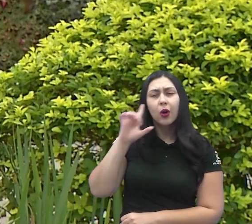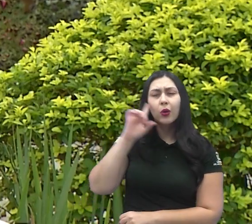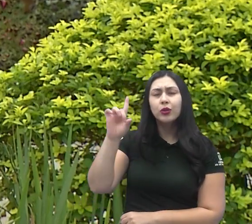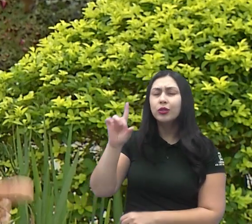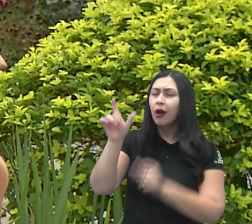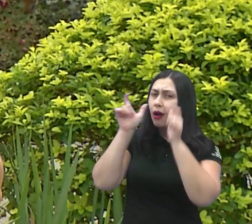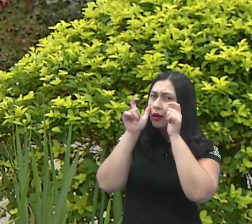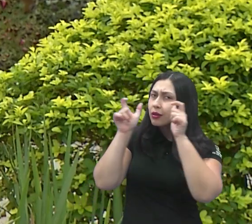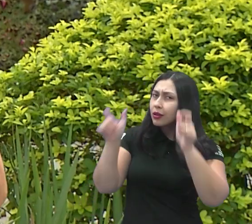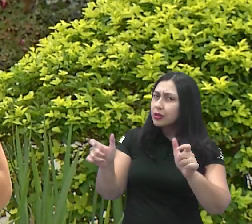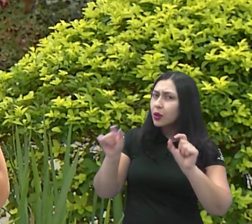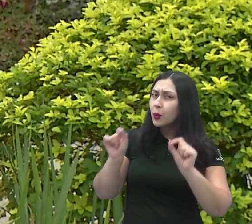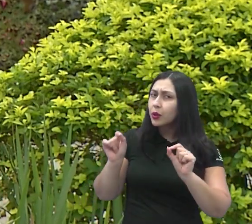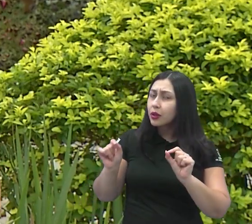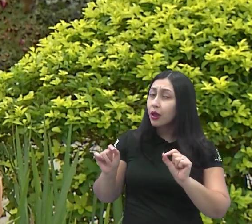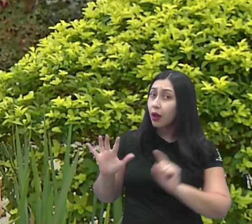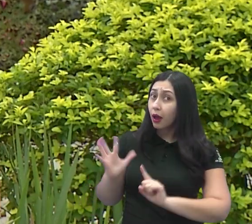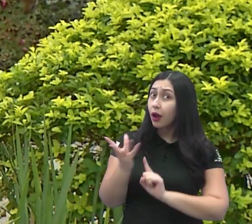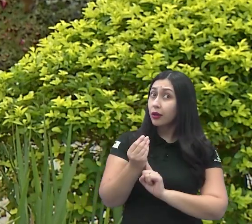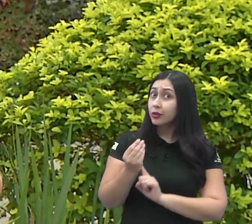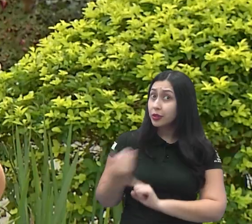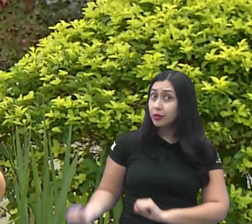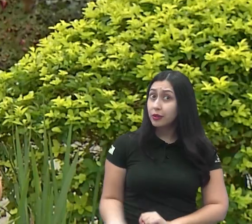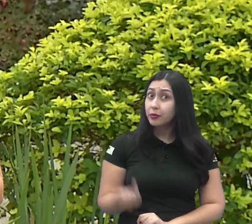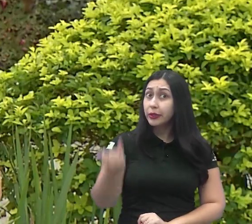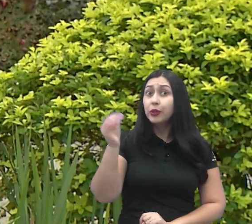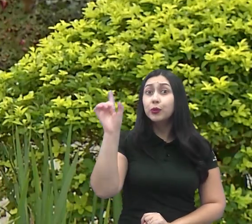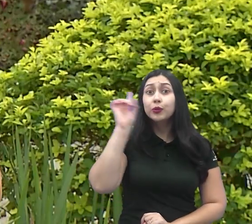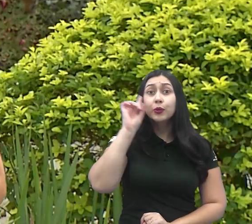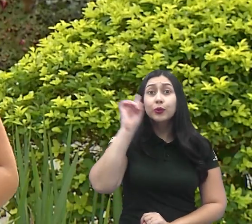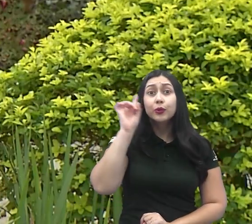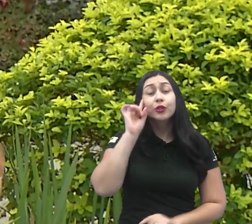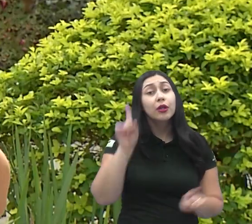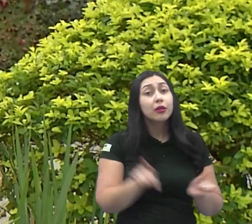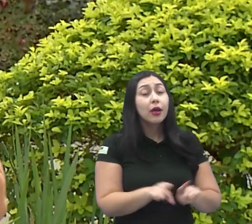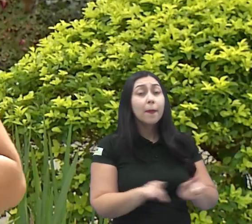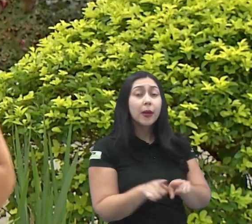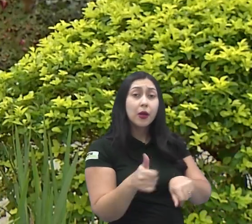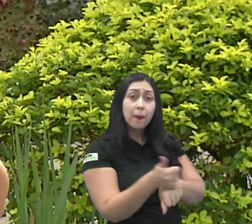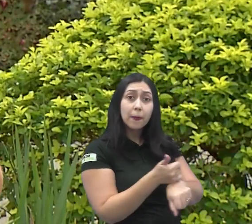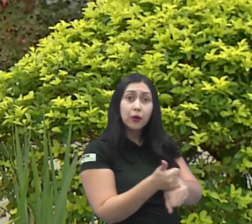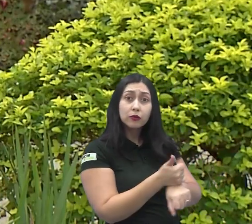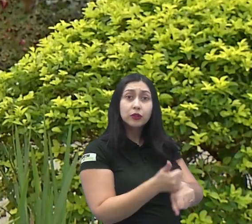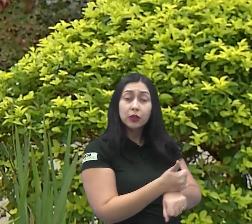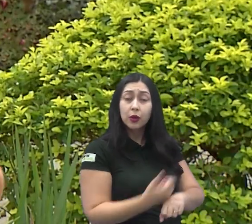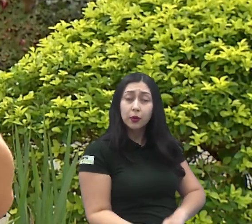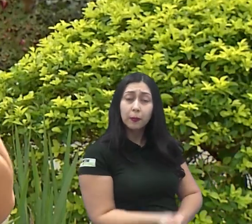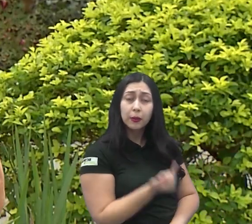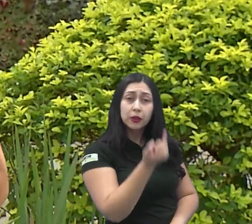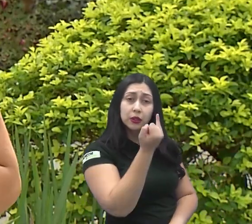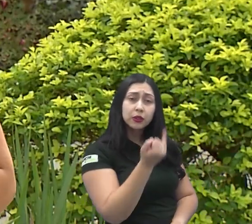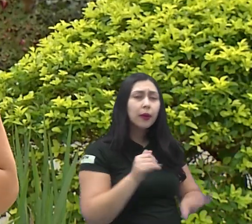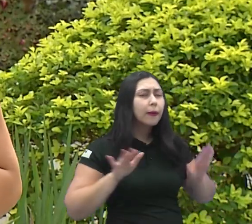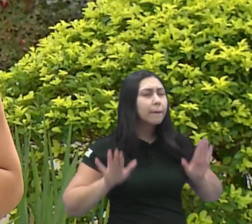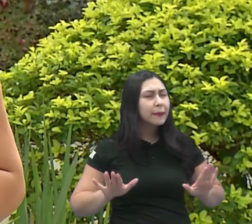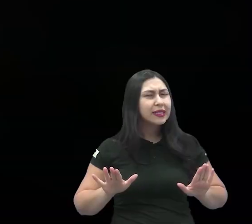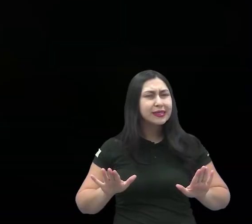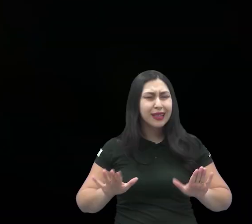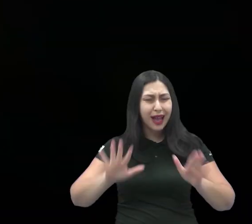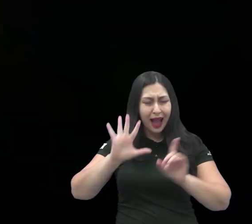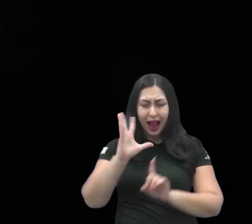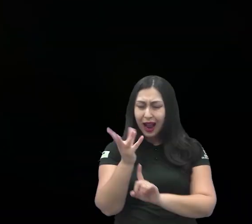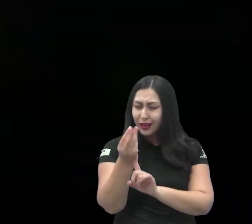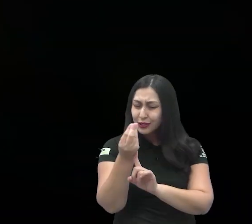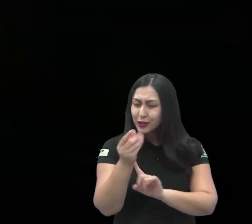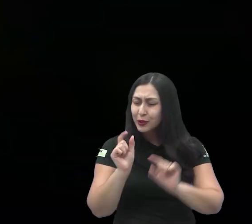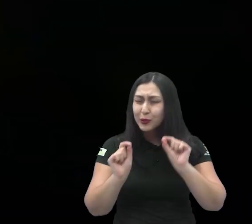A data chama a atenção para a importância da arte no dia a dia e para o papel dos artistas na sociedade.